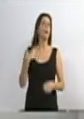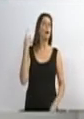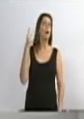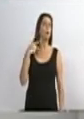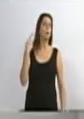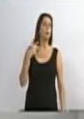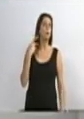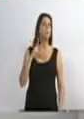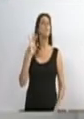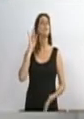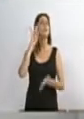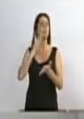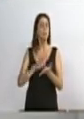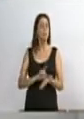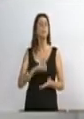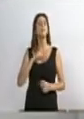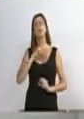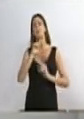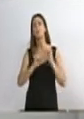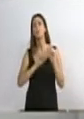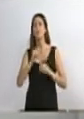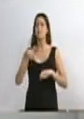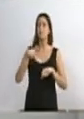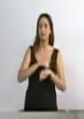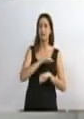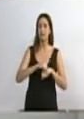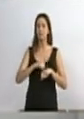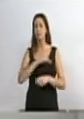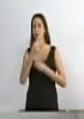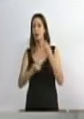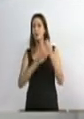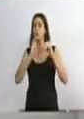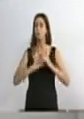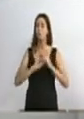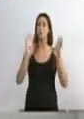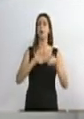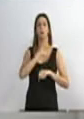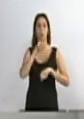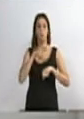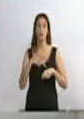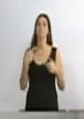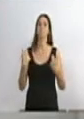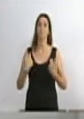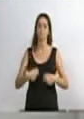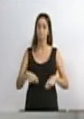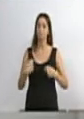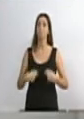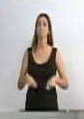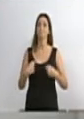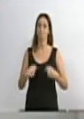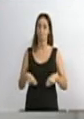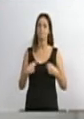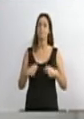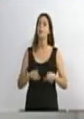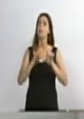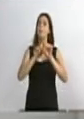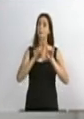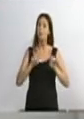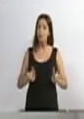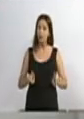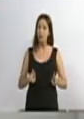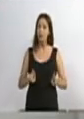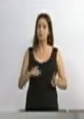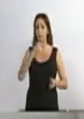política encontrou as saídas democráticas que o nosso país precisa, senhores. Mas